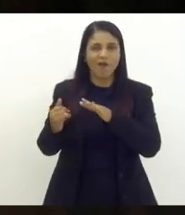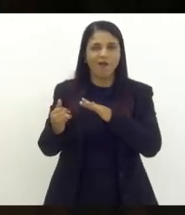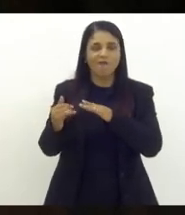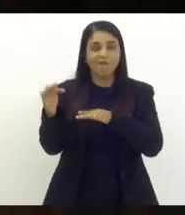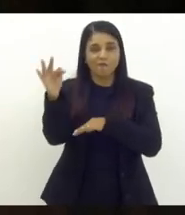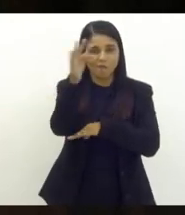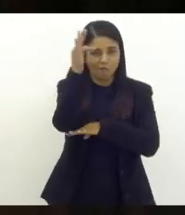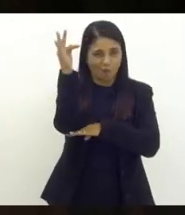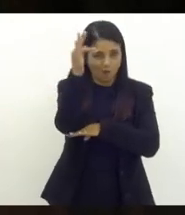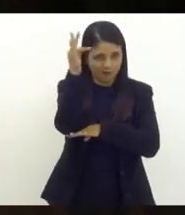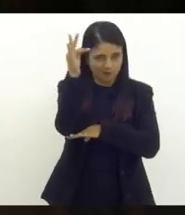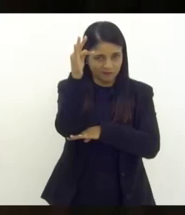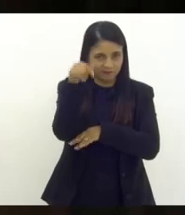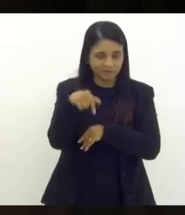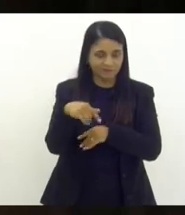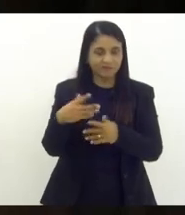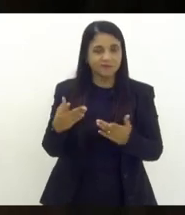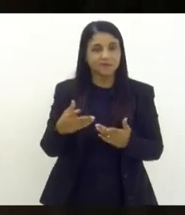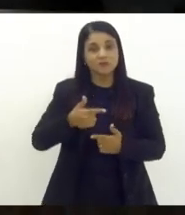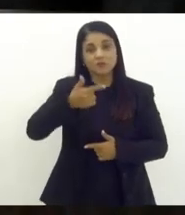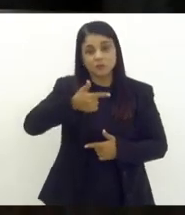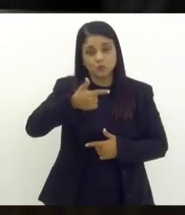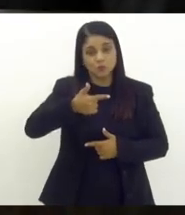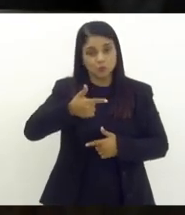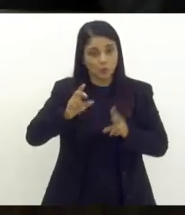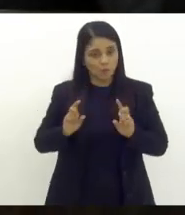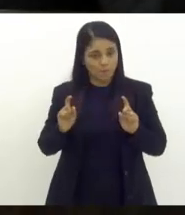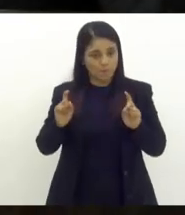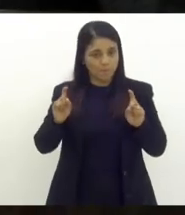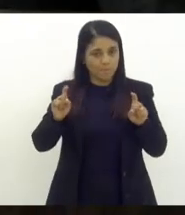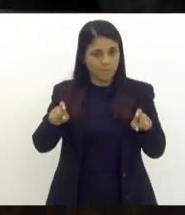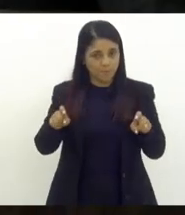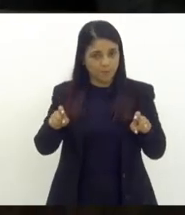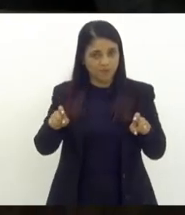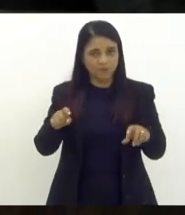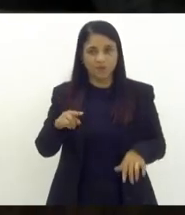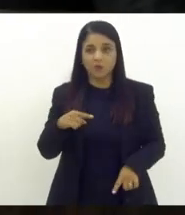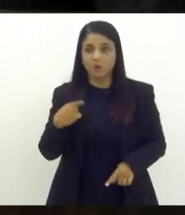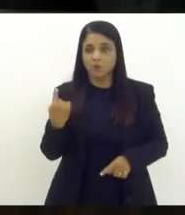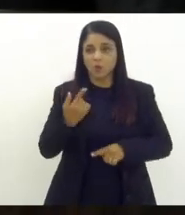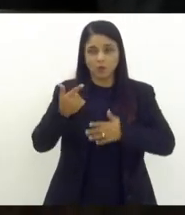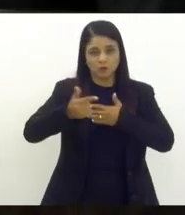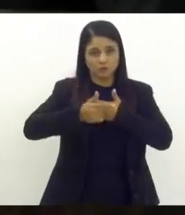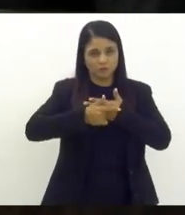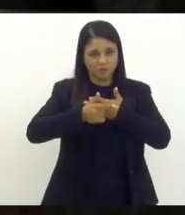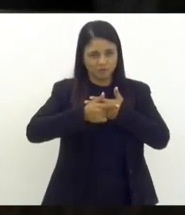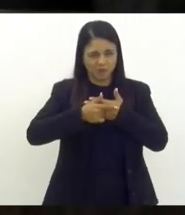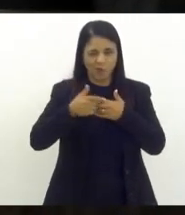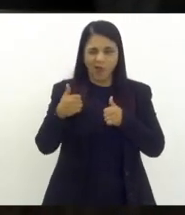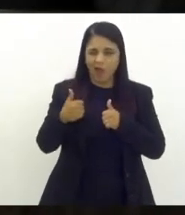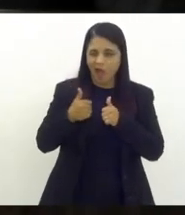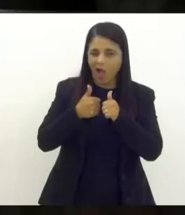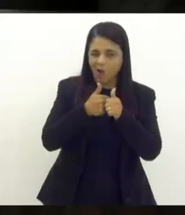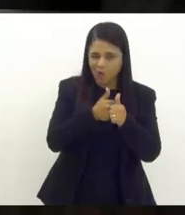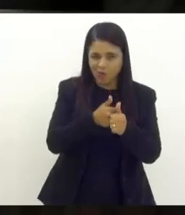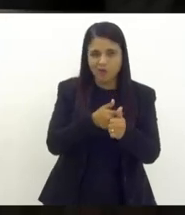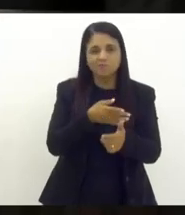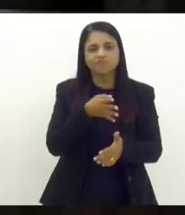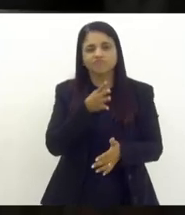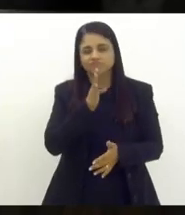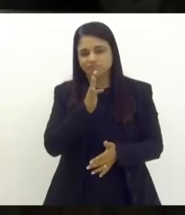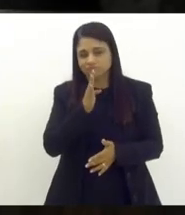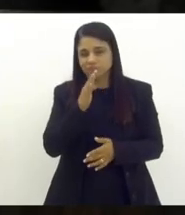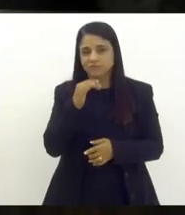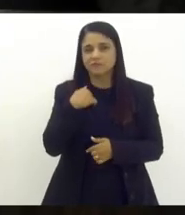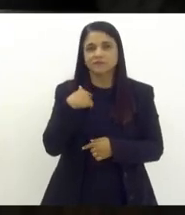eh nós estamos no nosso segundo mandato e o nosso papel quem nos acompanha sabe que a nossa bandeira sempre foi